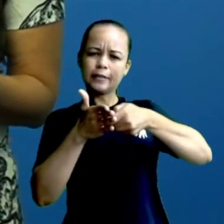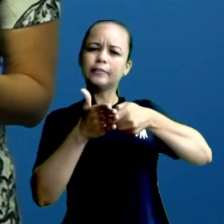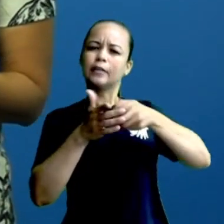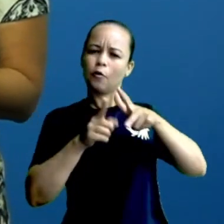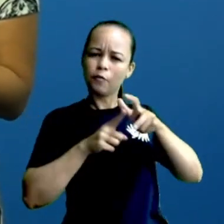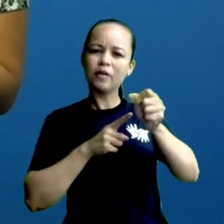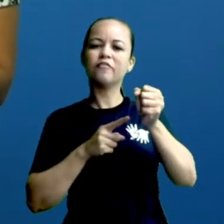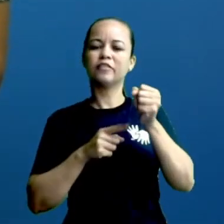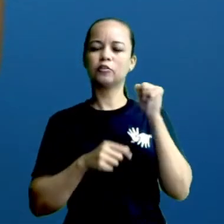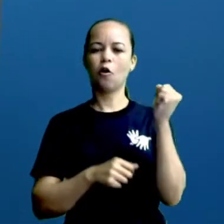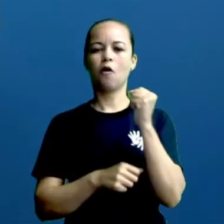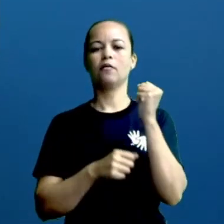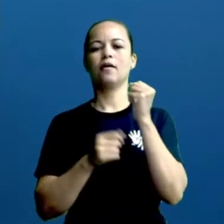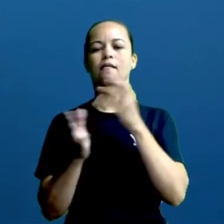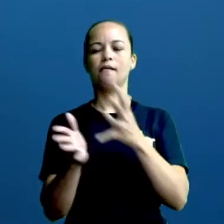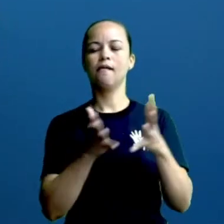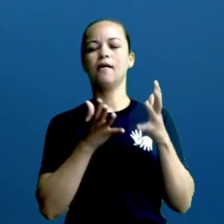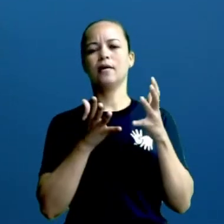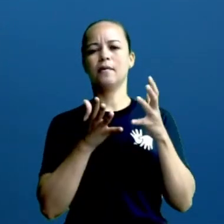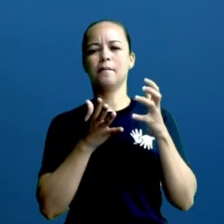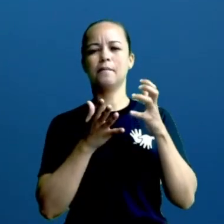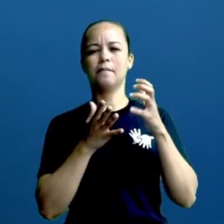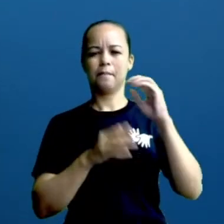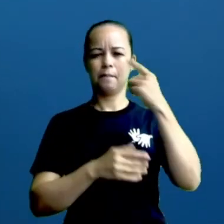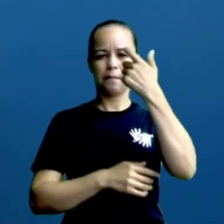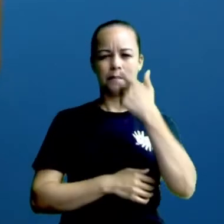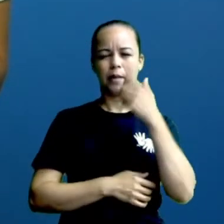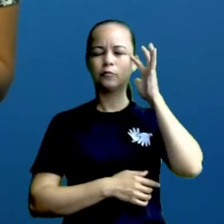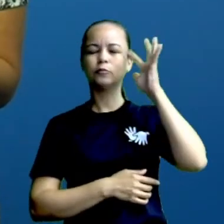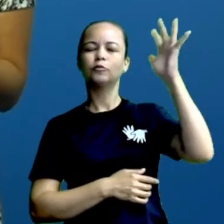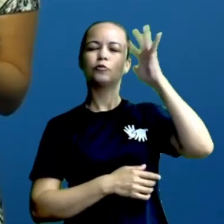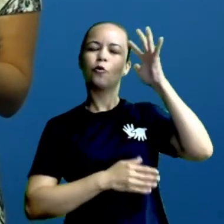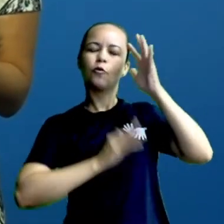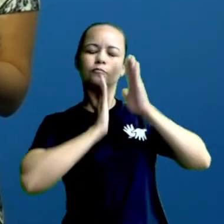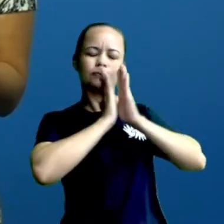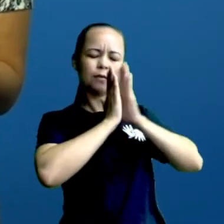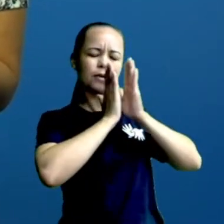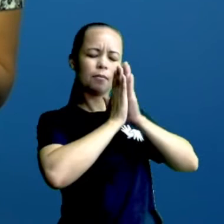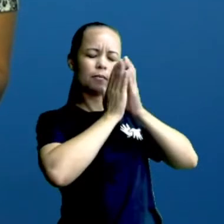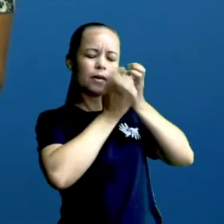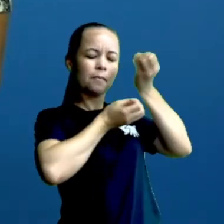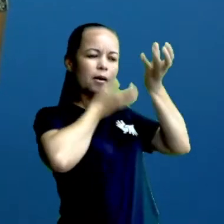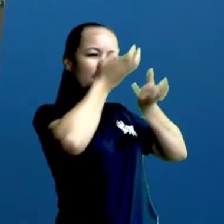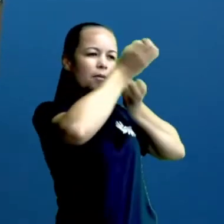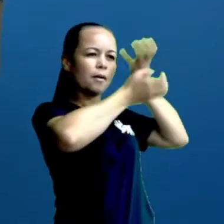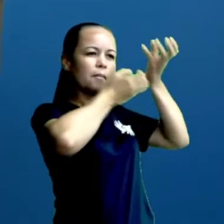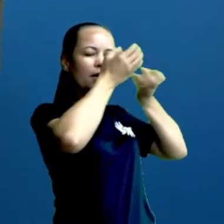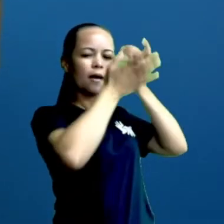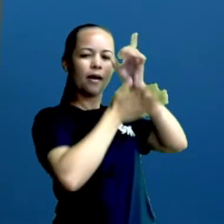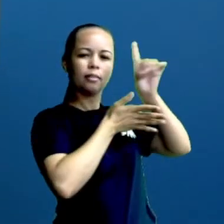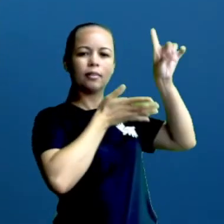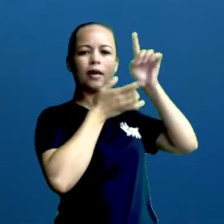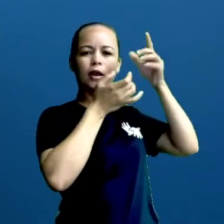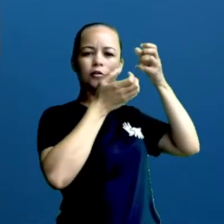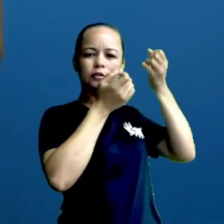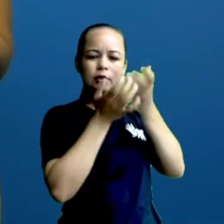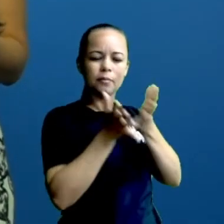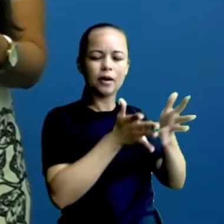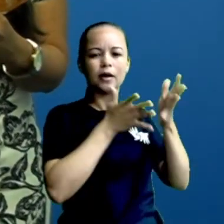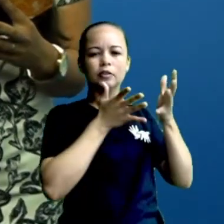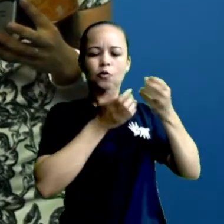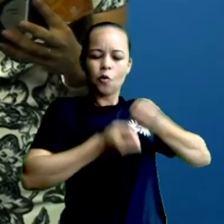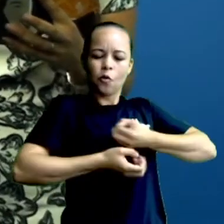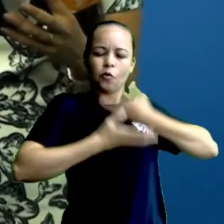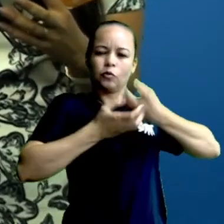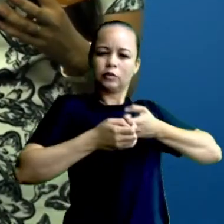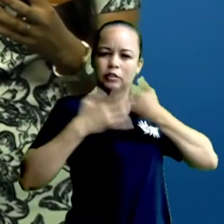vitória. Meus sonhos conto para Deus, sussurrando em oração, semeando pouco a pouco,